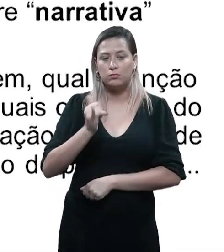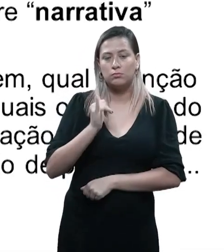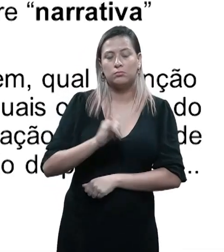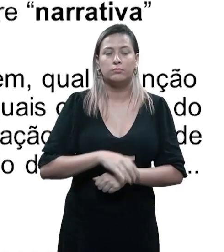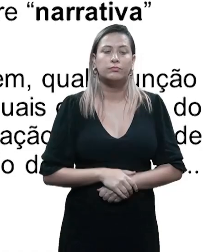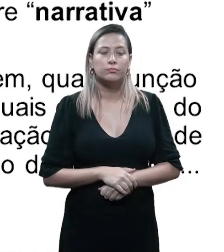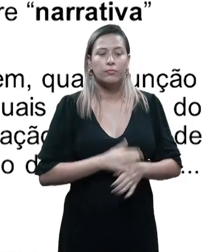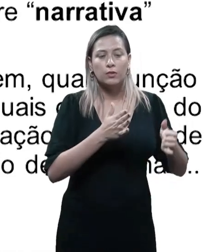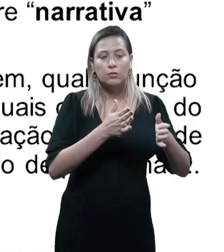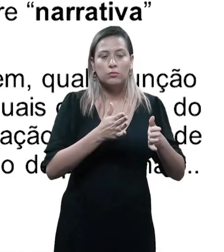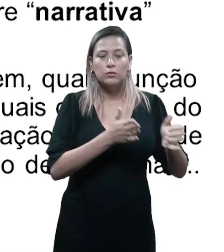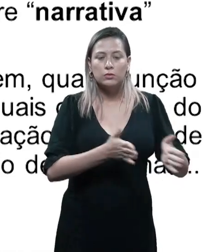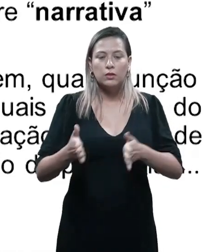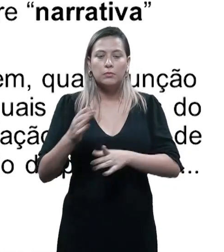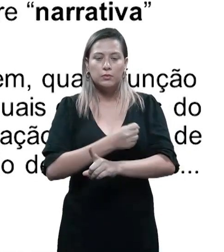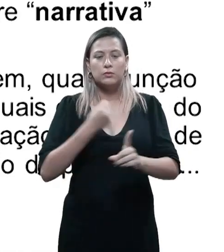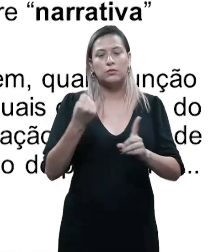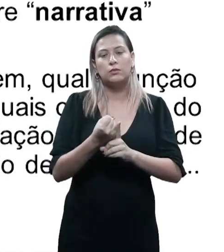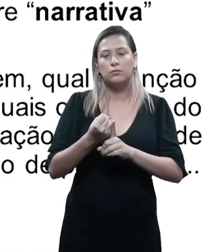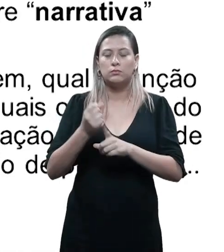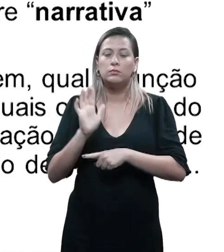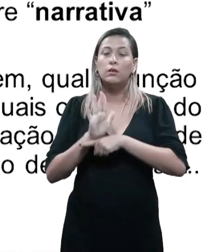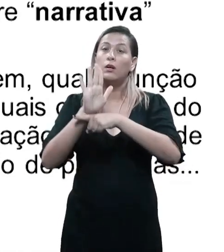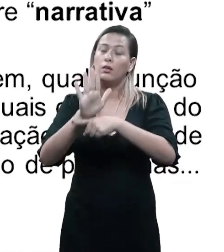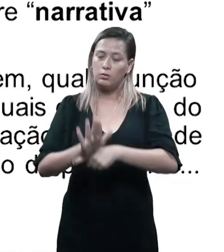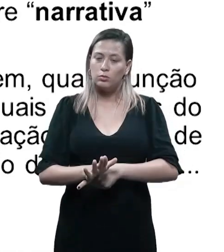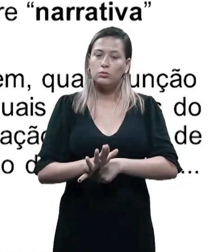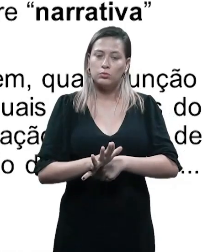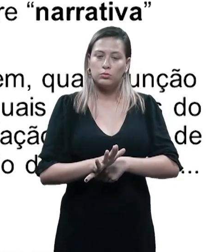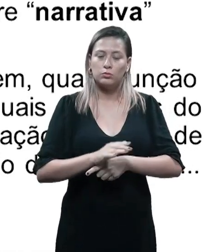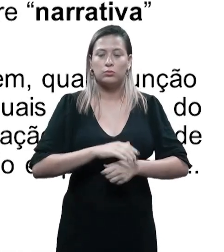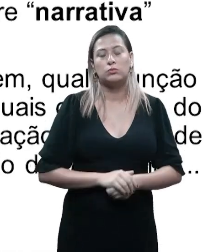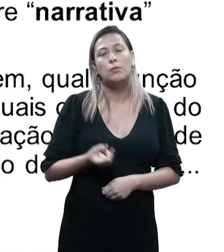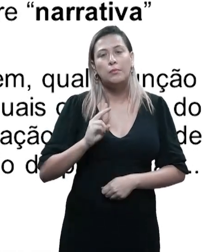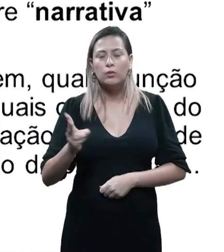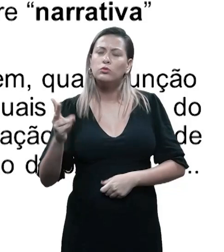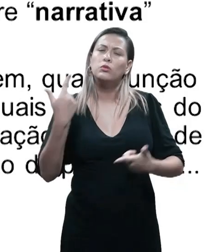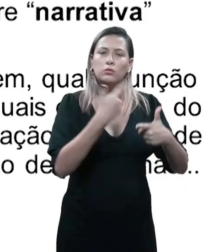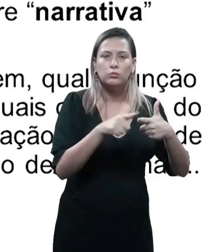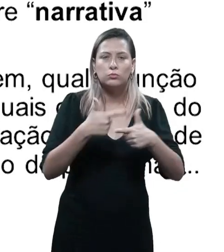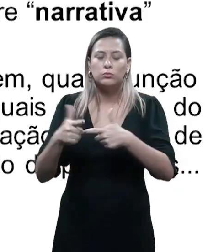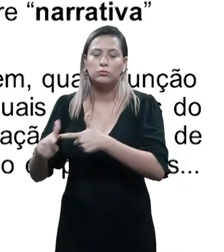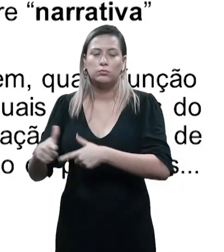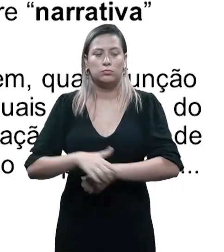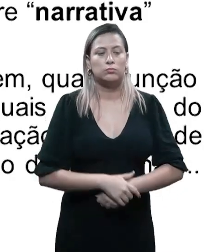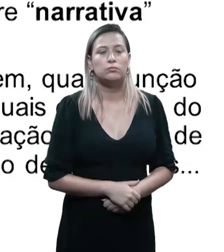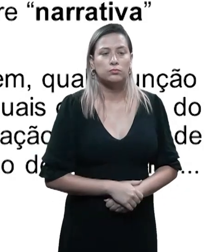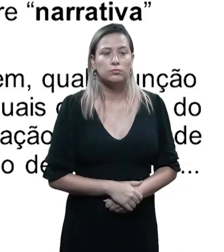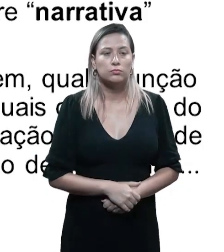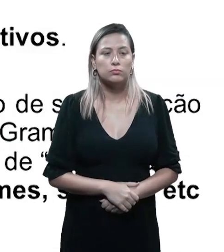representação narrativa de tais segmentos sociais contribuem para a perpetuação de problemas.